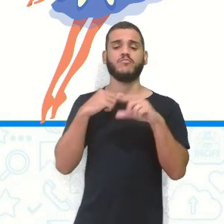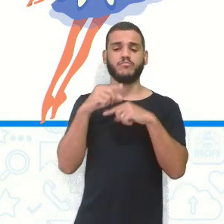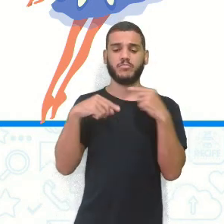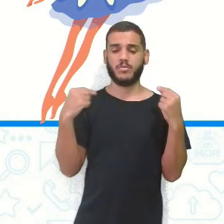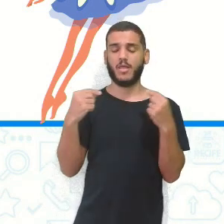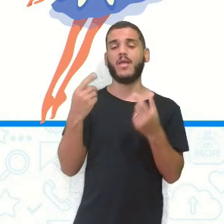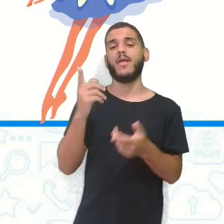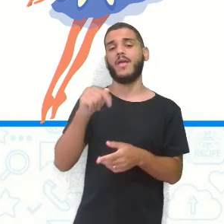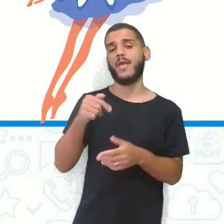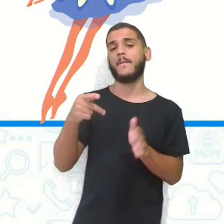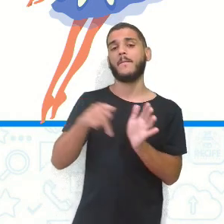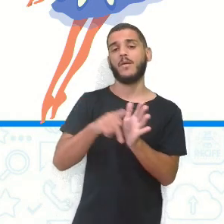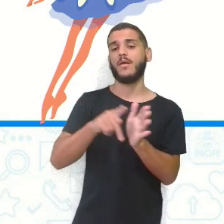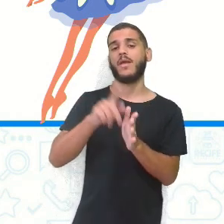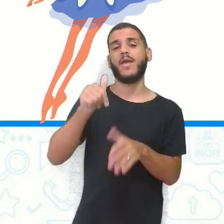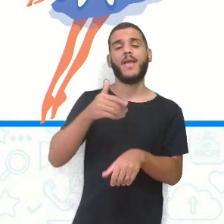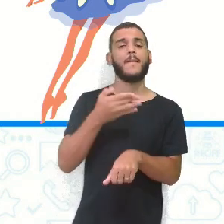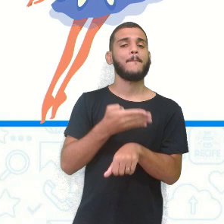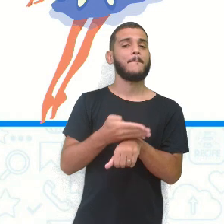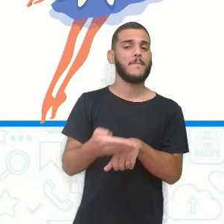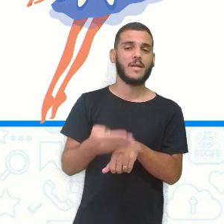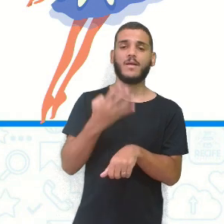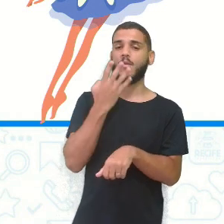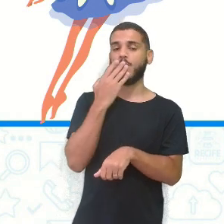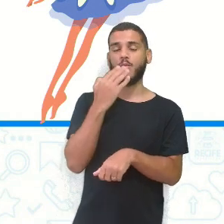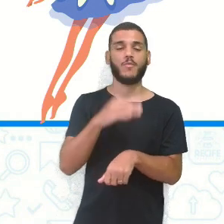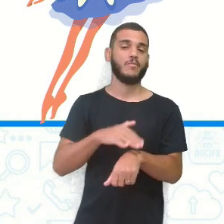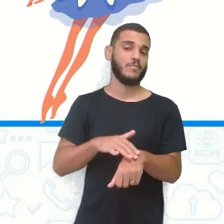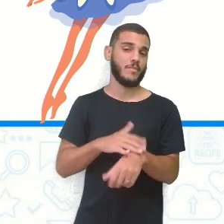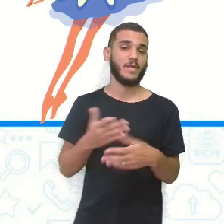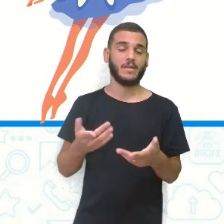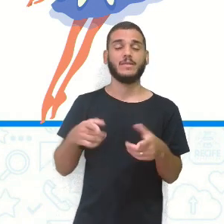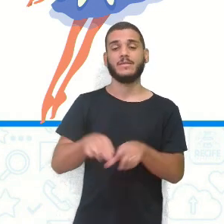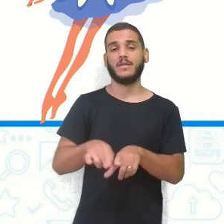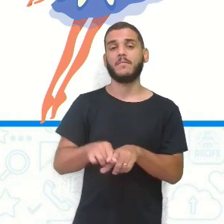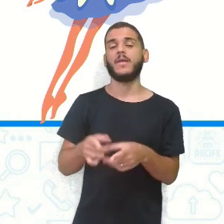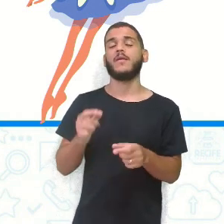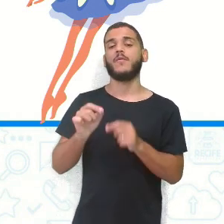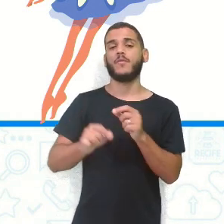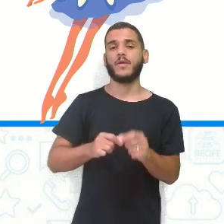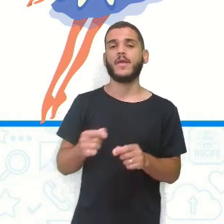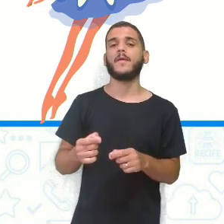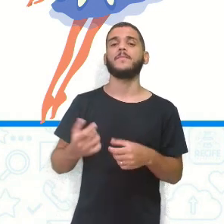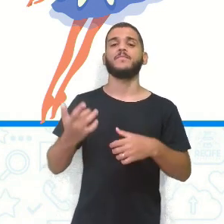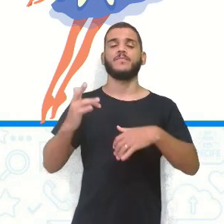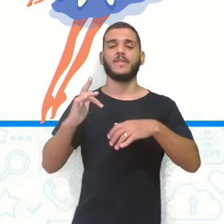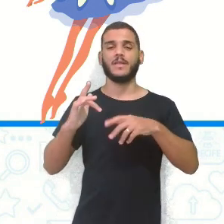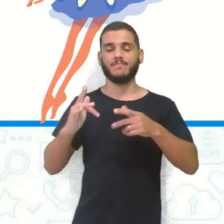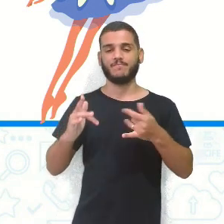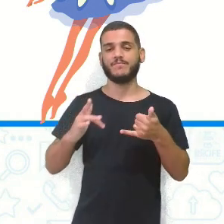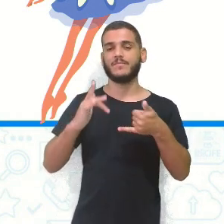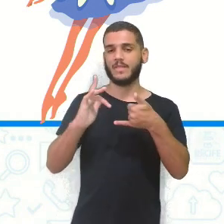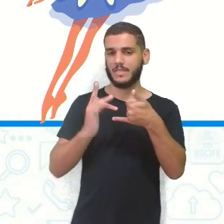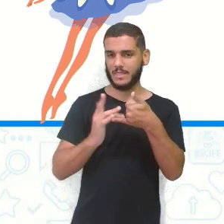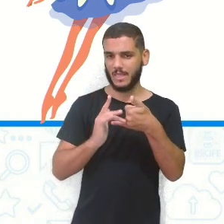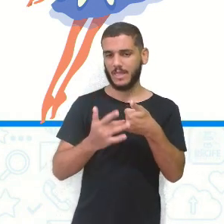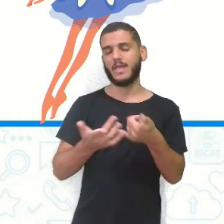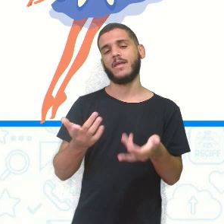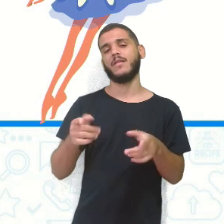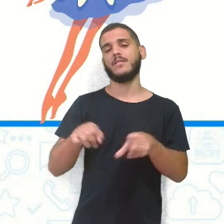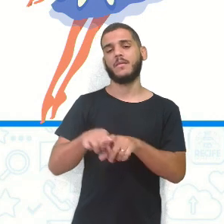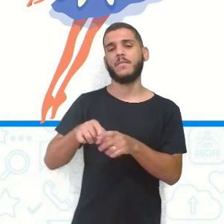neve. A Gata Borralheira, também da mesma forma. A Bela e a Fera, porque ela era